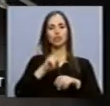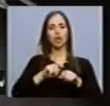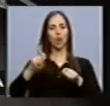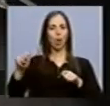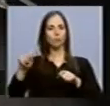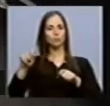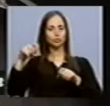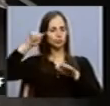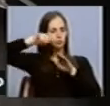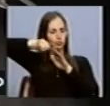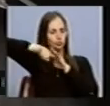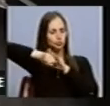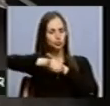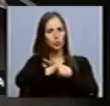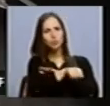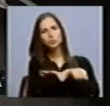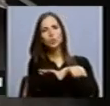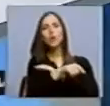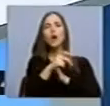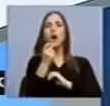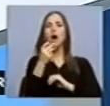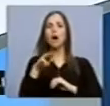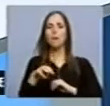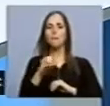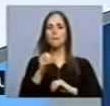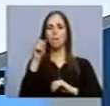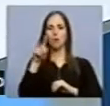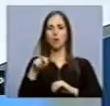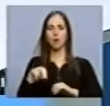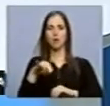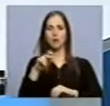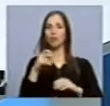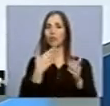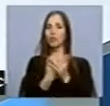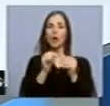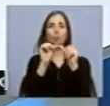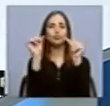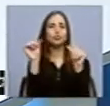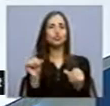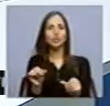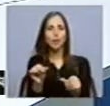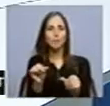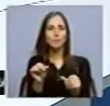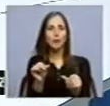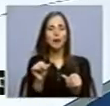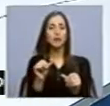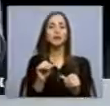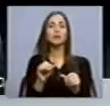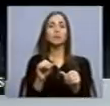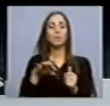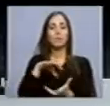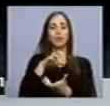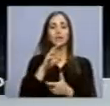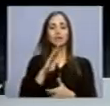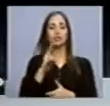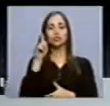nuvens, com repletas de amónia. Isto sugere um autêntico sistema meteorológico em Júpiter, regido precisamente pela